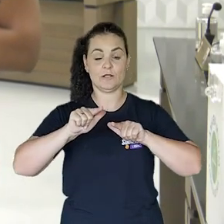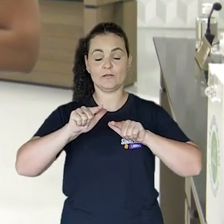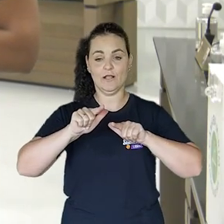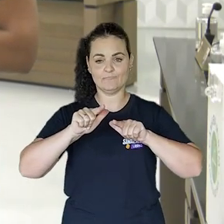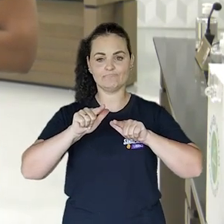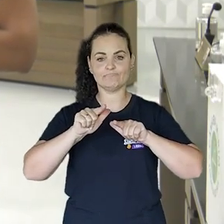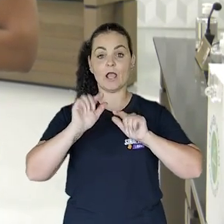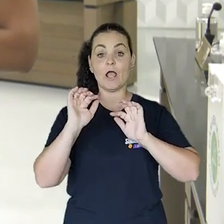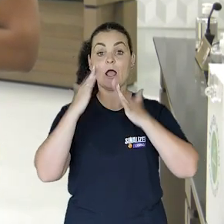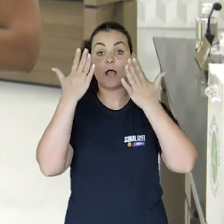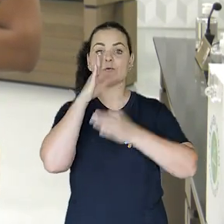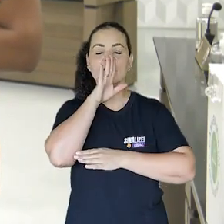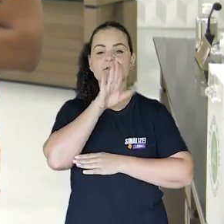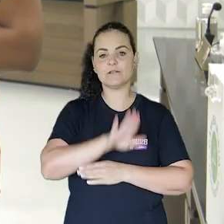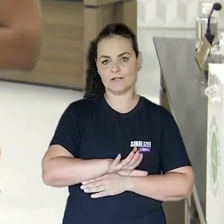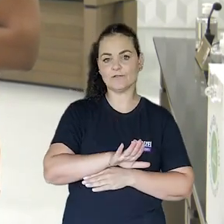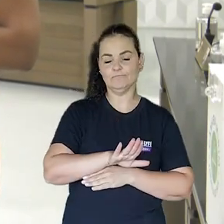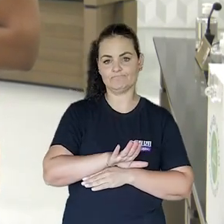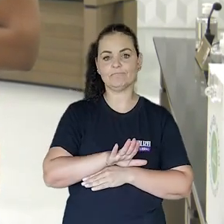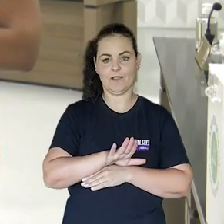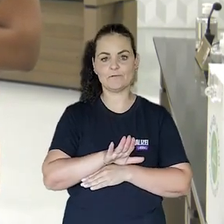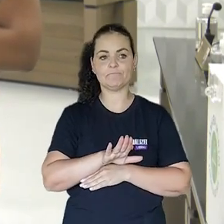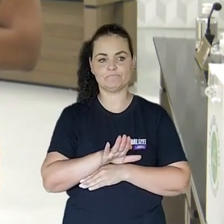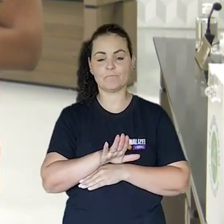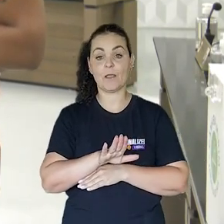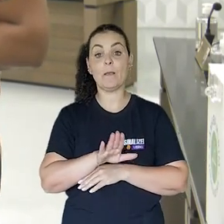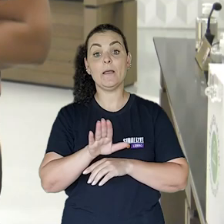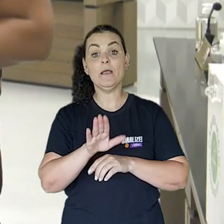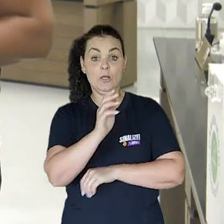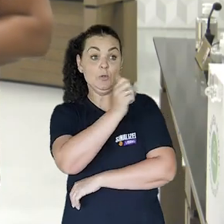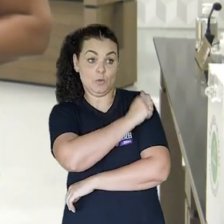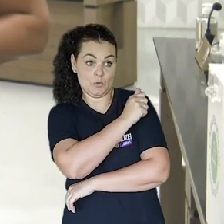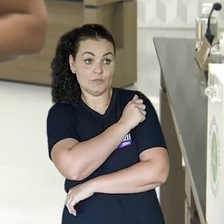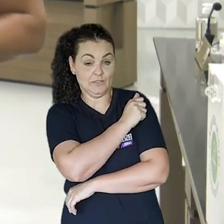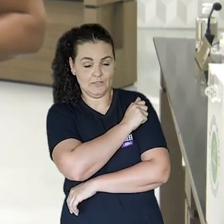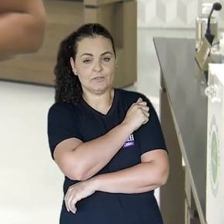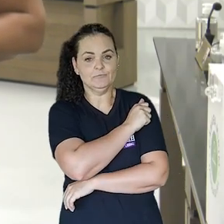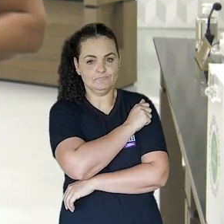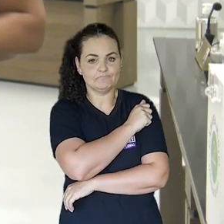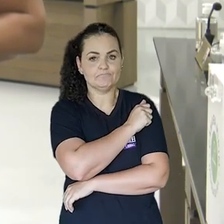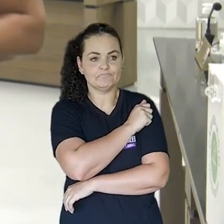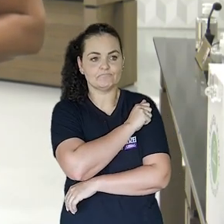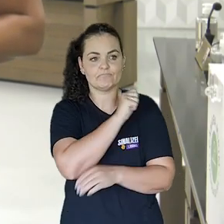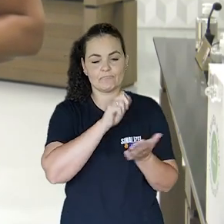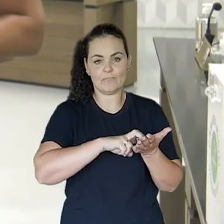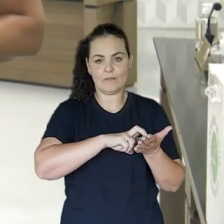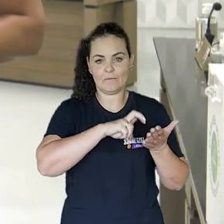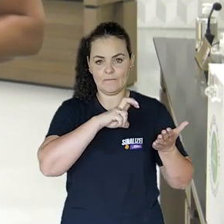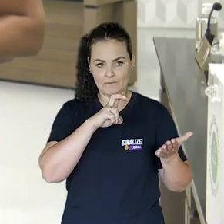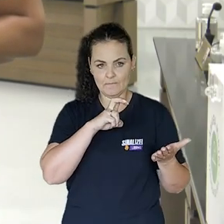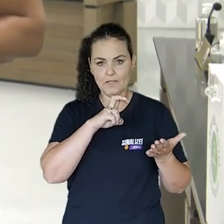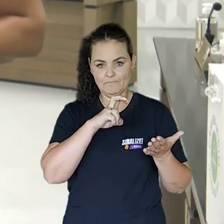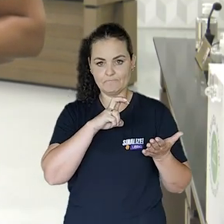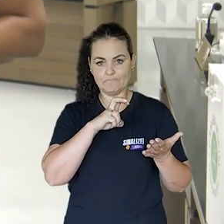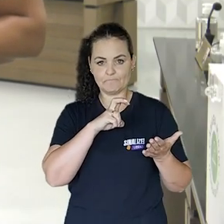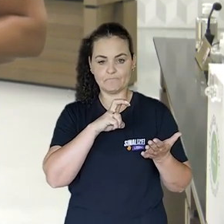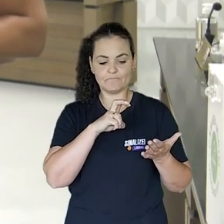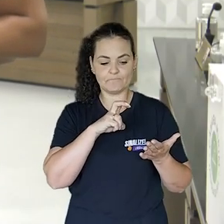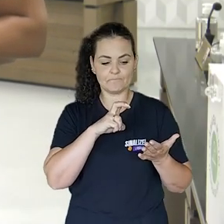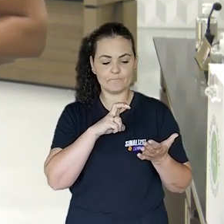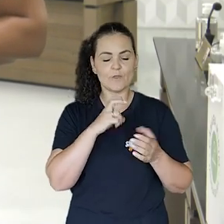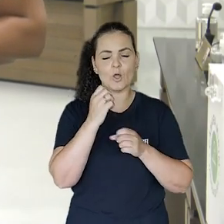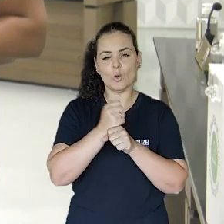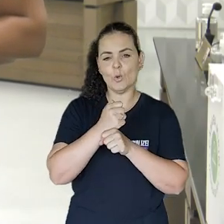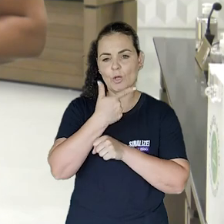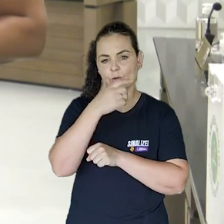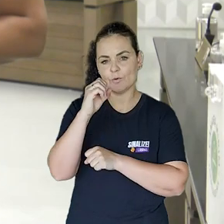e os alunos estudam no período matutino, né, para não comprometer a frequência escolar. No ano de 2025,